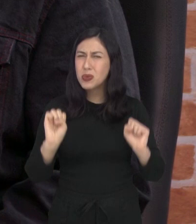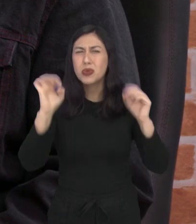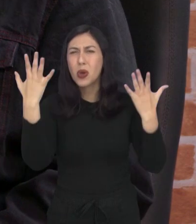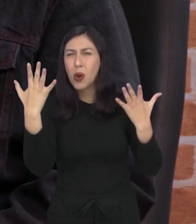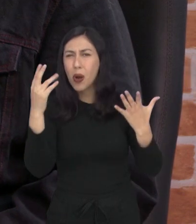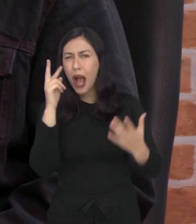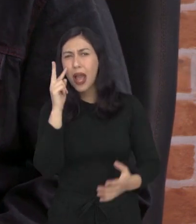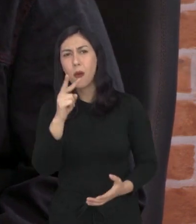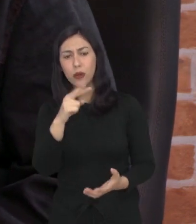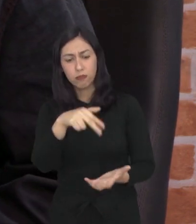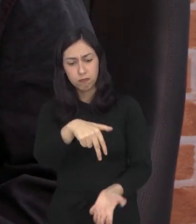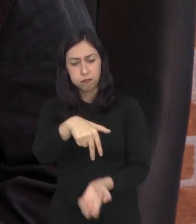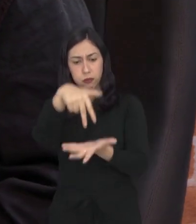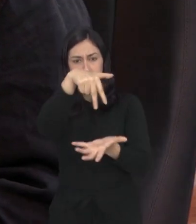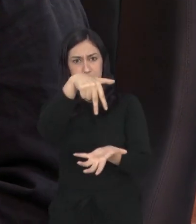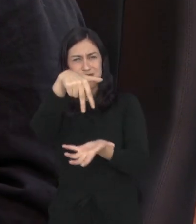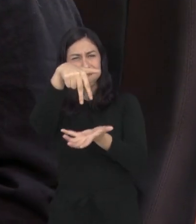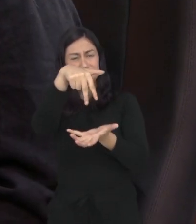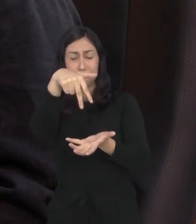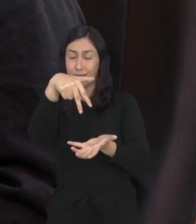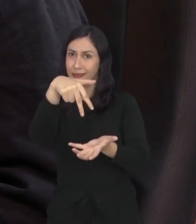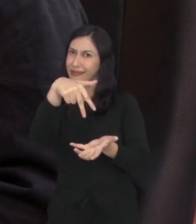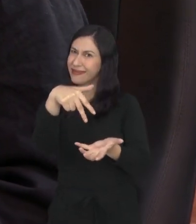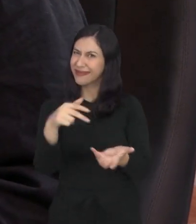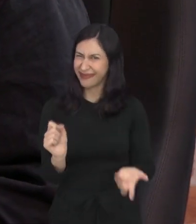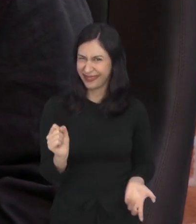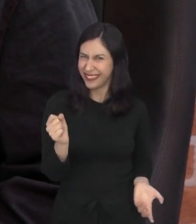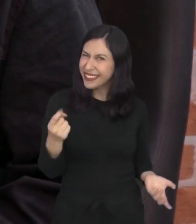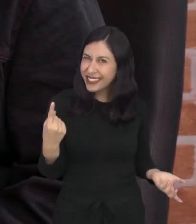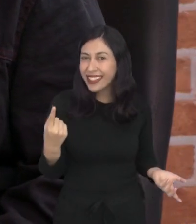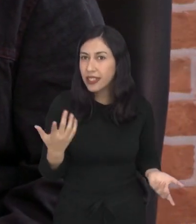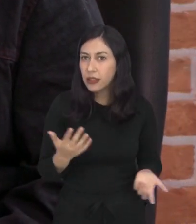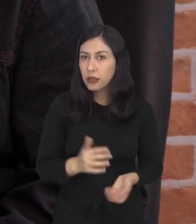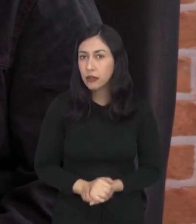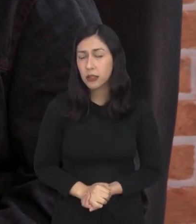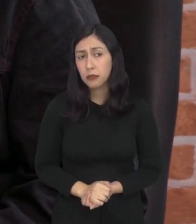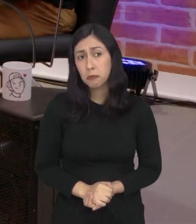um holograma, tá ligado? Sei lá, parece estranho.